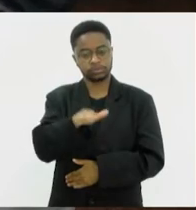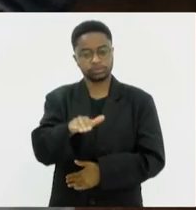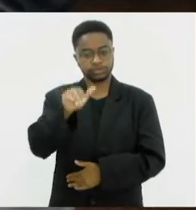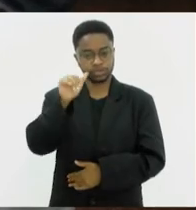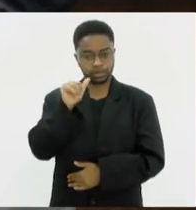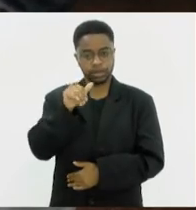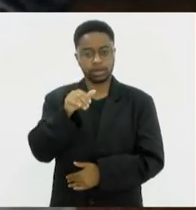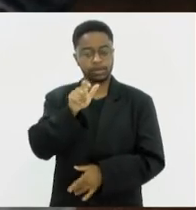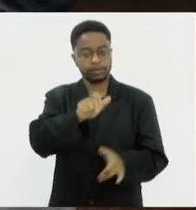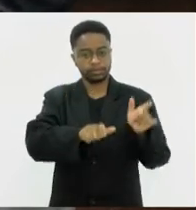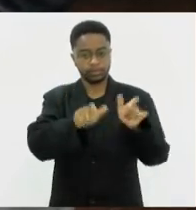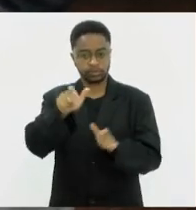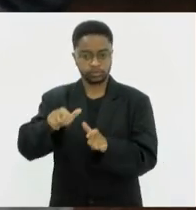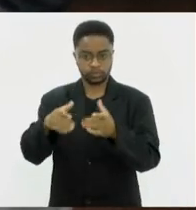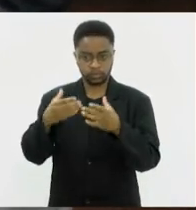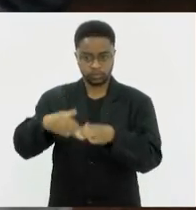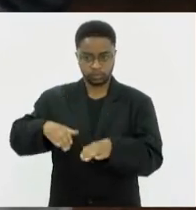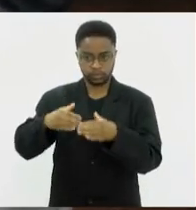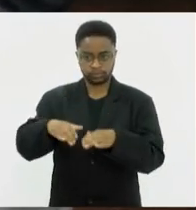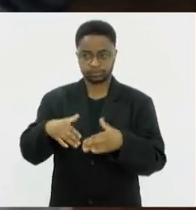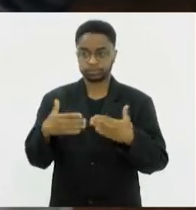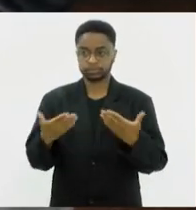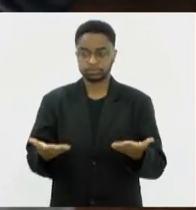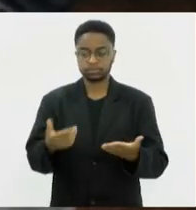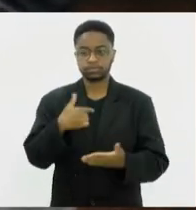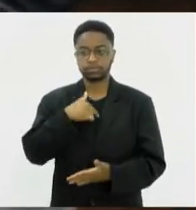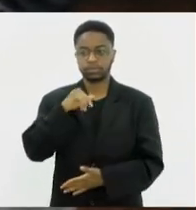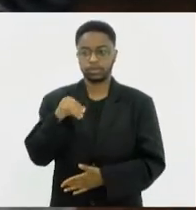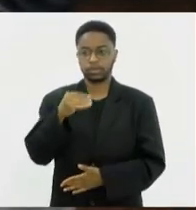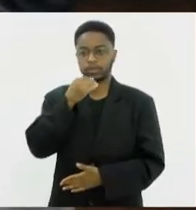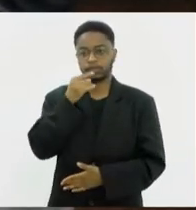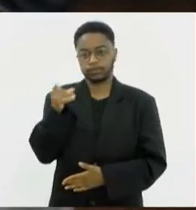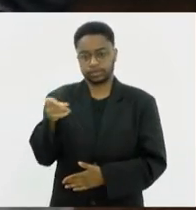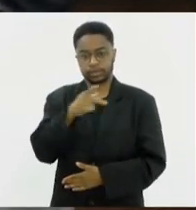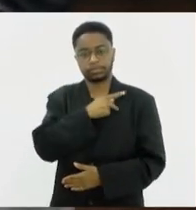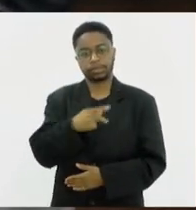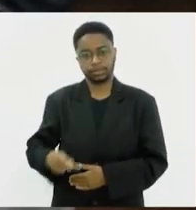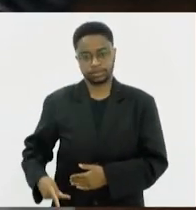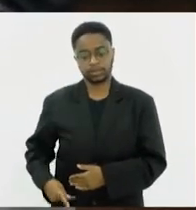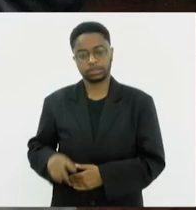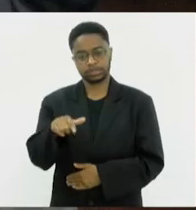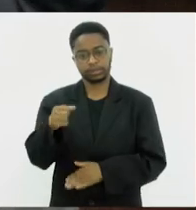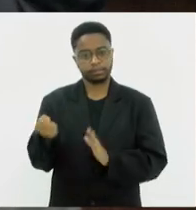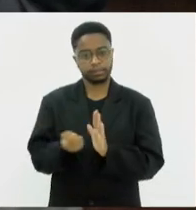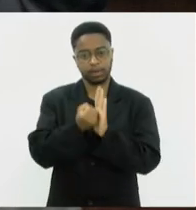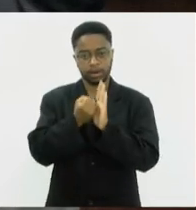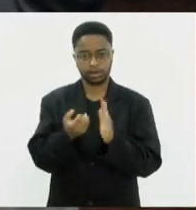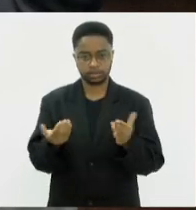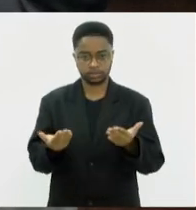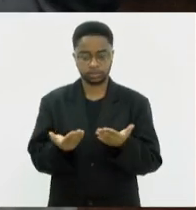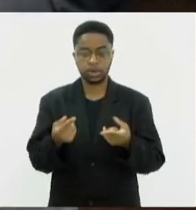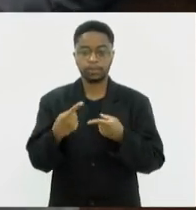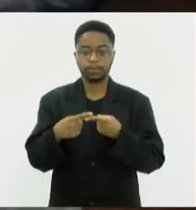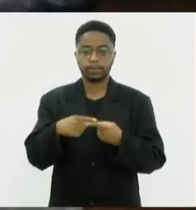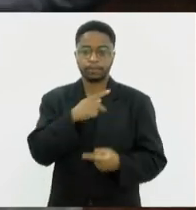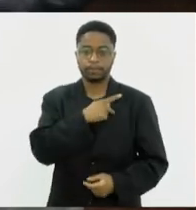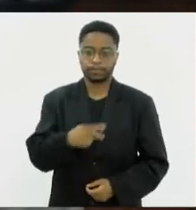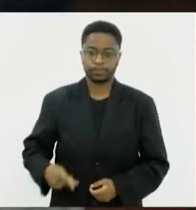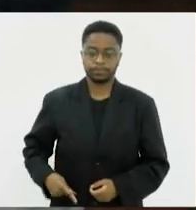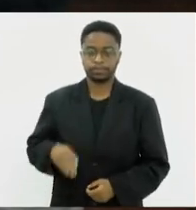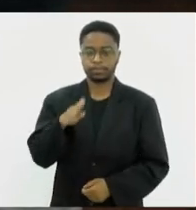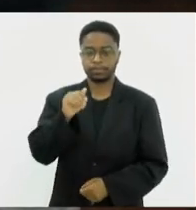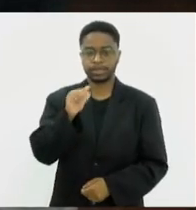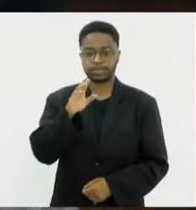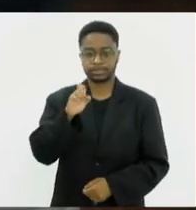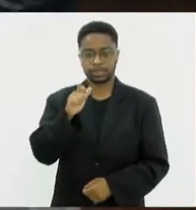fazer o chamamento dos concursados. Então, aproveitar a Vossa Excelência presidindo, é muito simbólico isso. O presidente Bacelar está doente, hoje pela